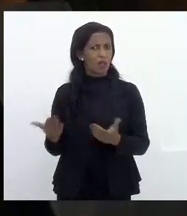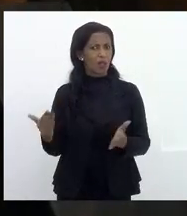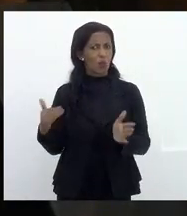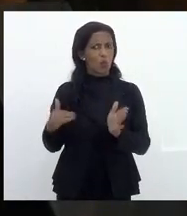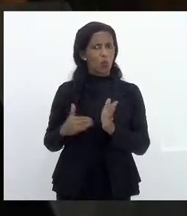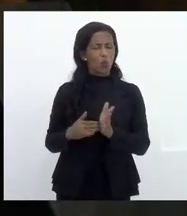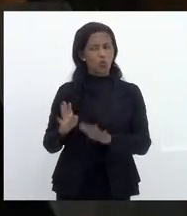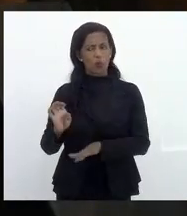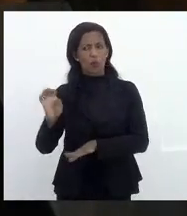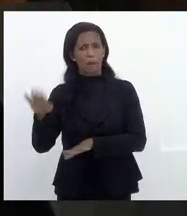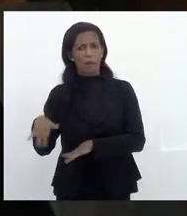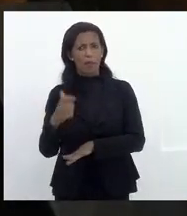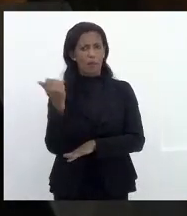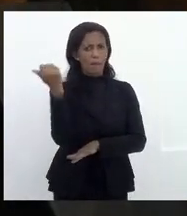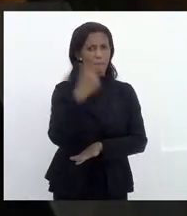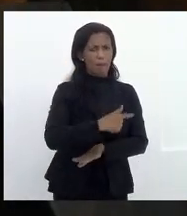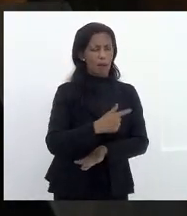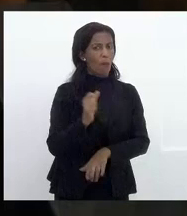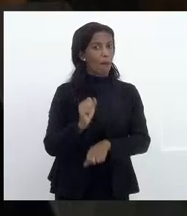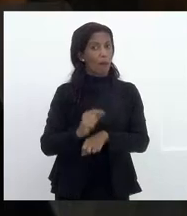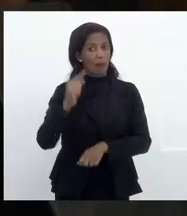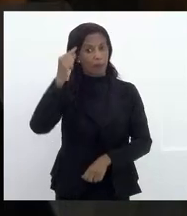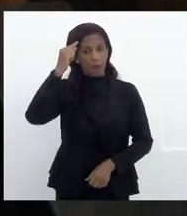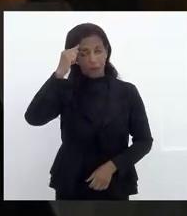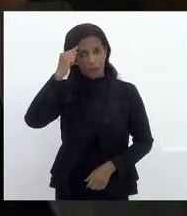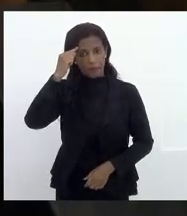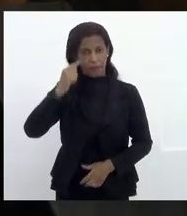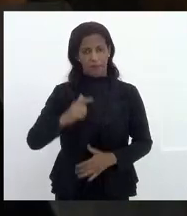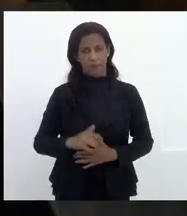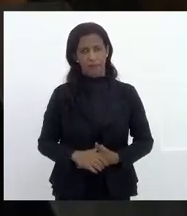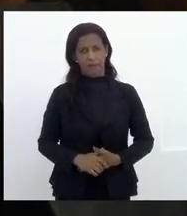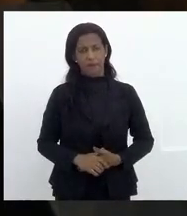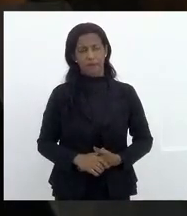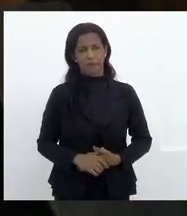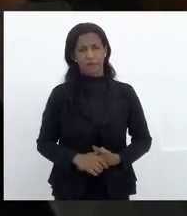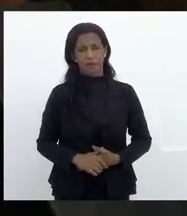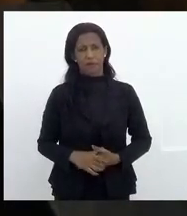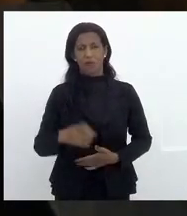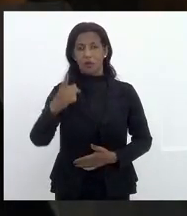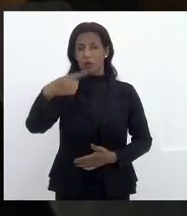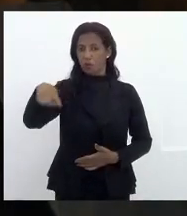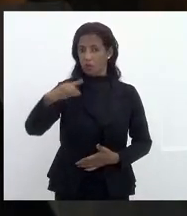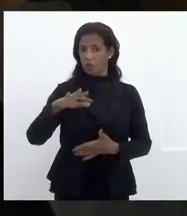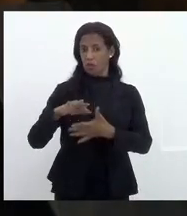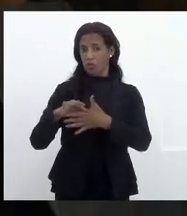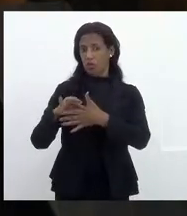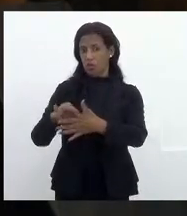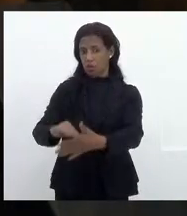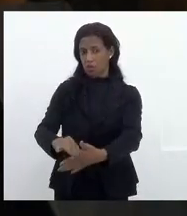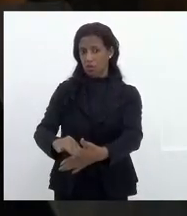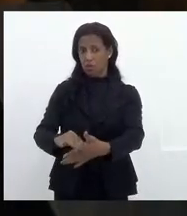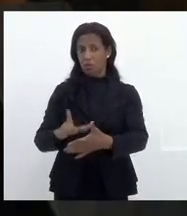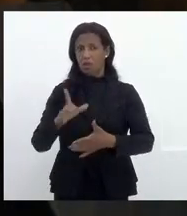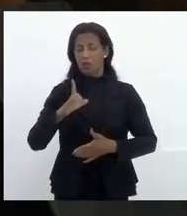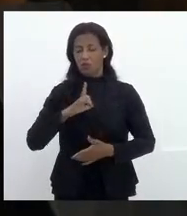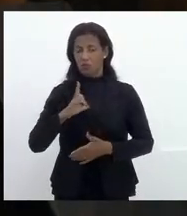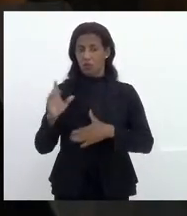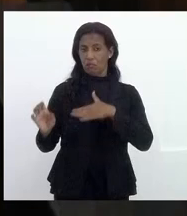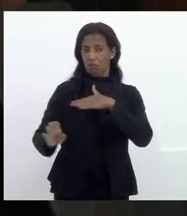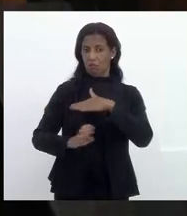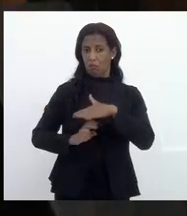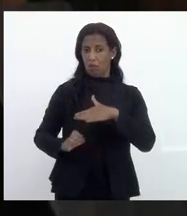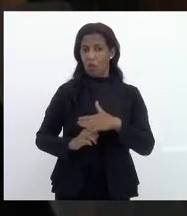entre o bem eo mal Pare para pensar nisso vocês autoridade vocês tem uma porta